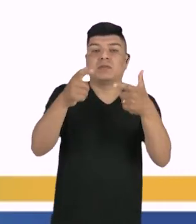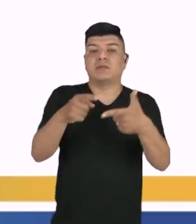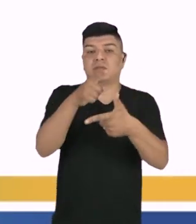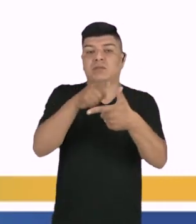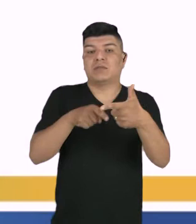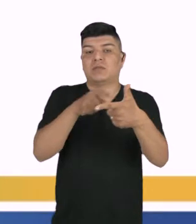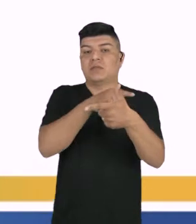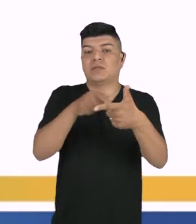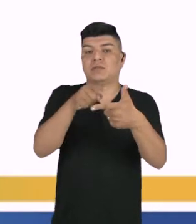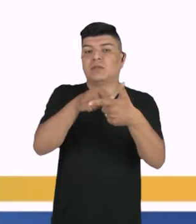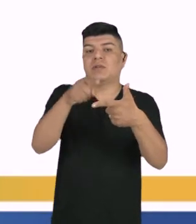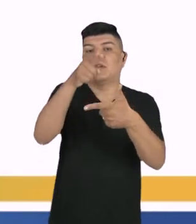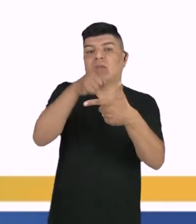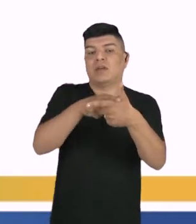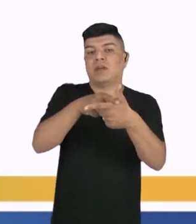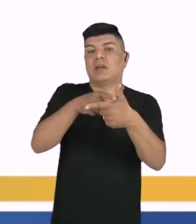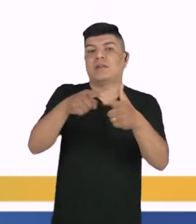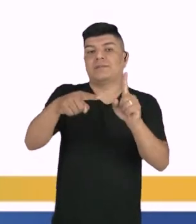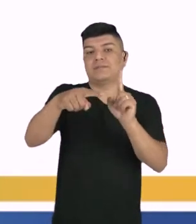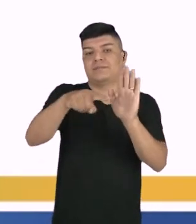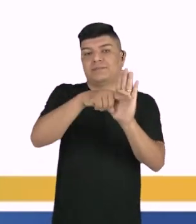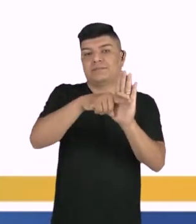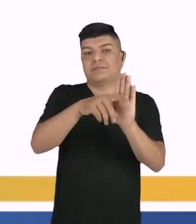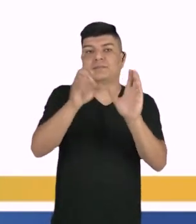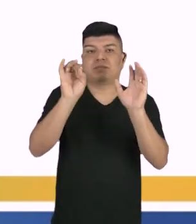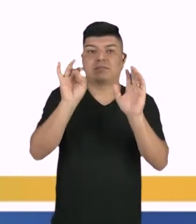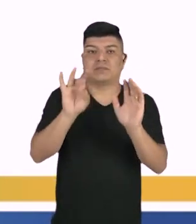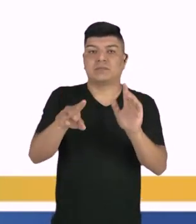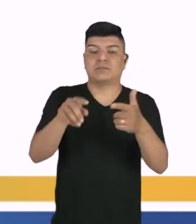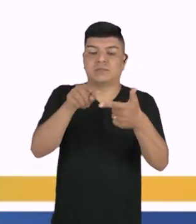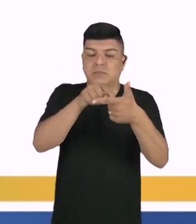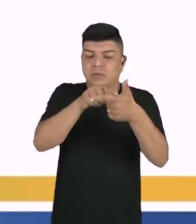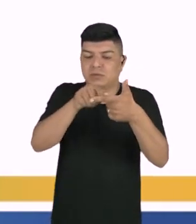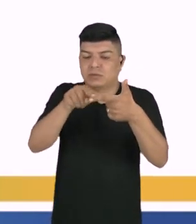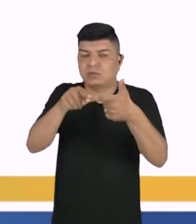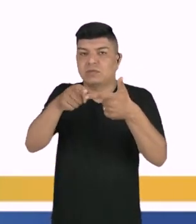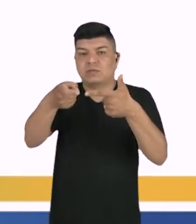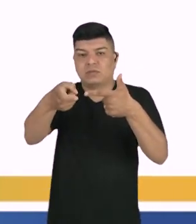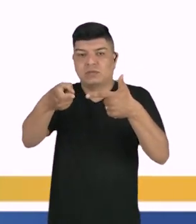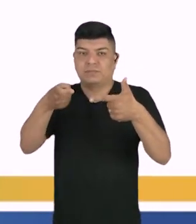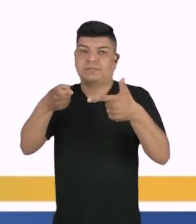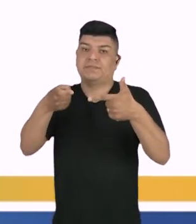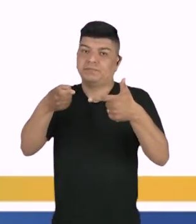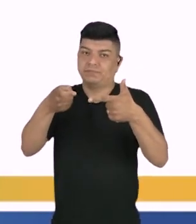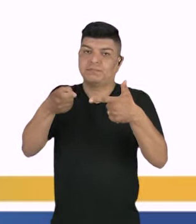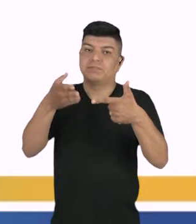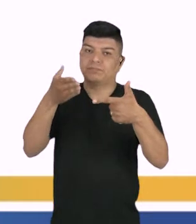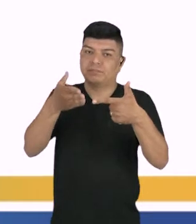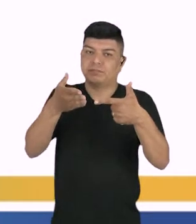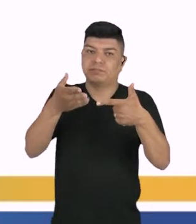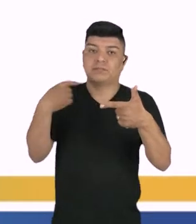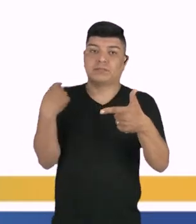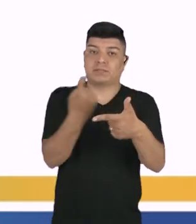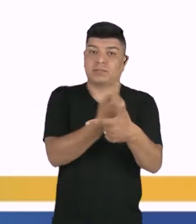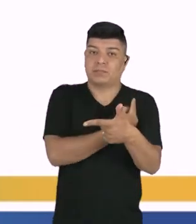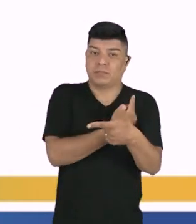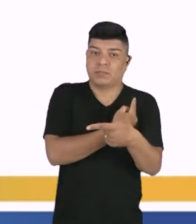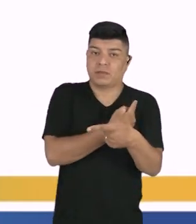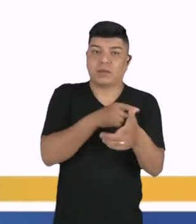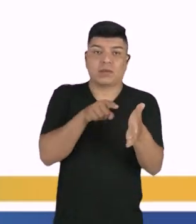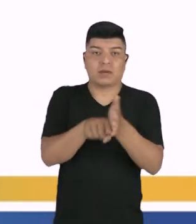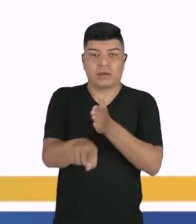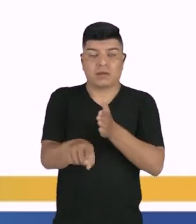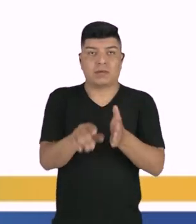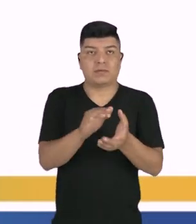cosseno negativo? É só olhar para o eixo x, cosseno é eixo x. A nossa